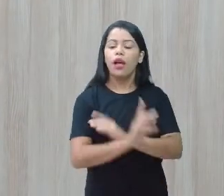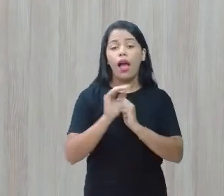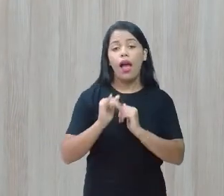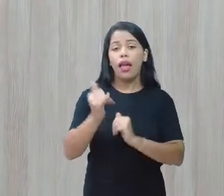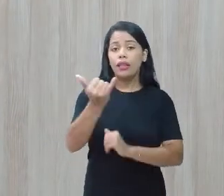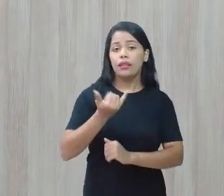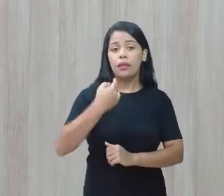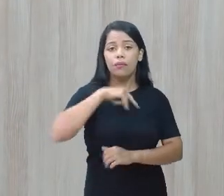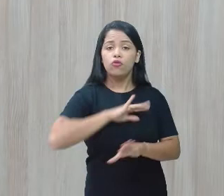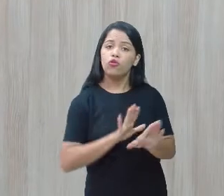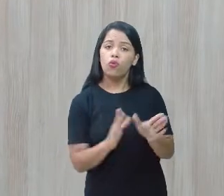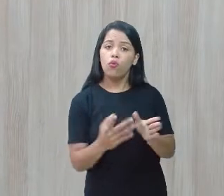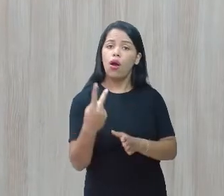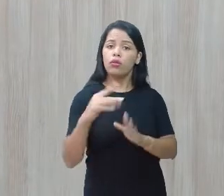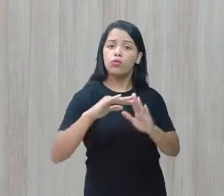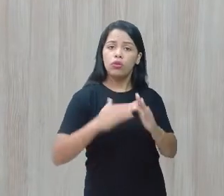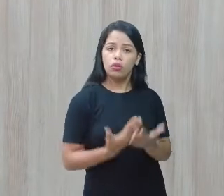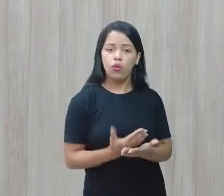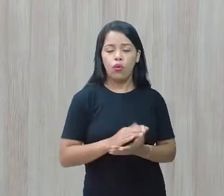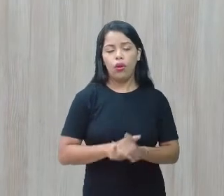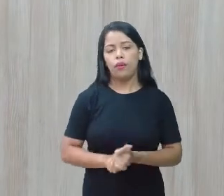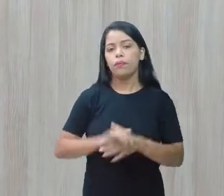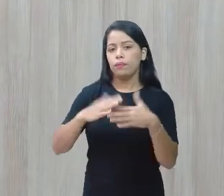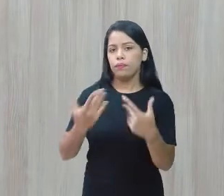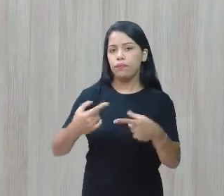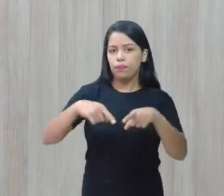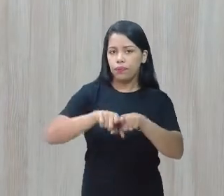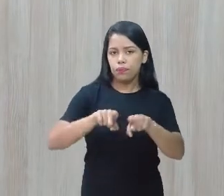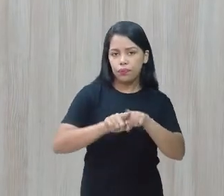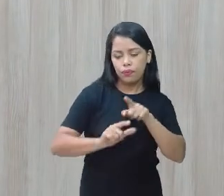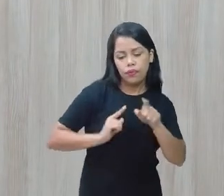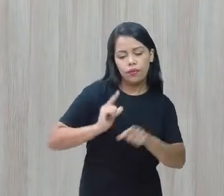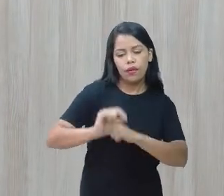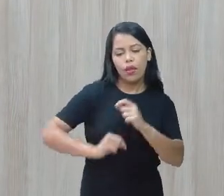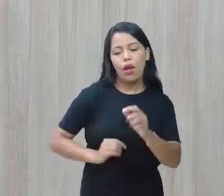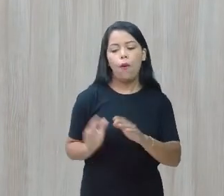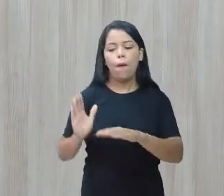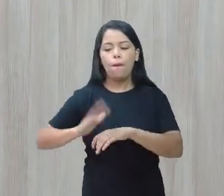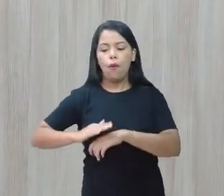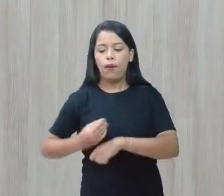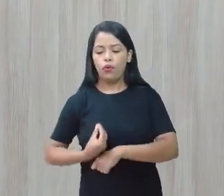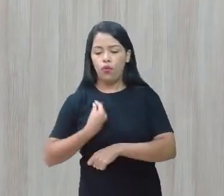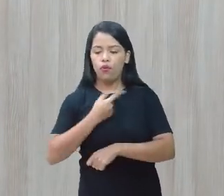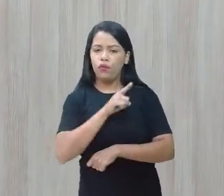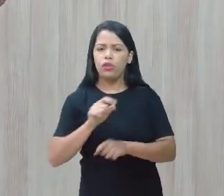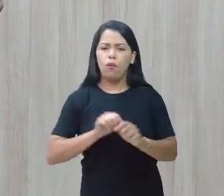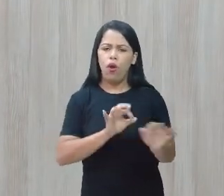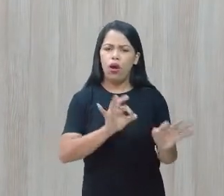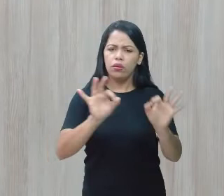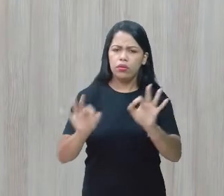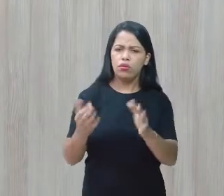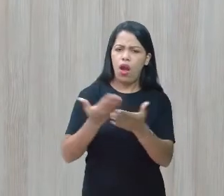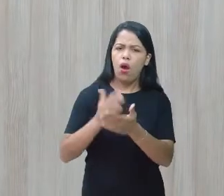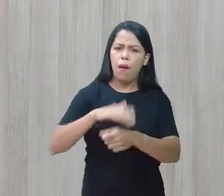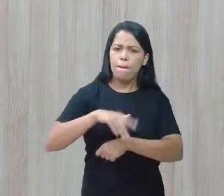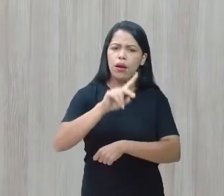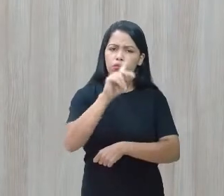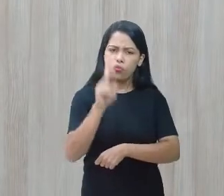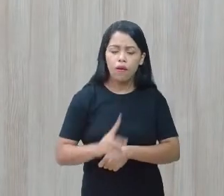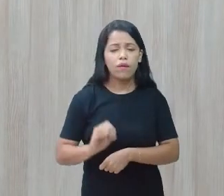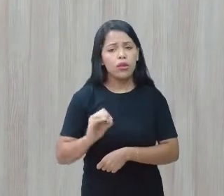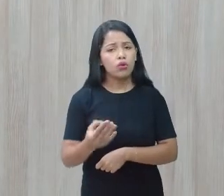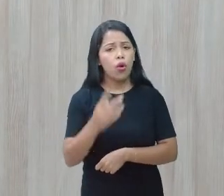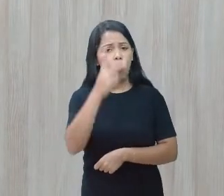de vocês, ok? Então, além desse momento ao vivo, vocês vão poder assistir essa aula mais uma vez, ou então quem